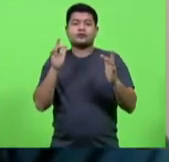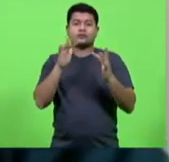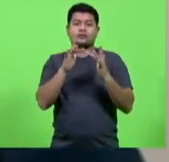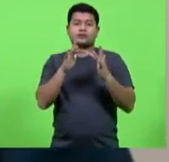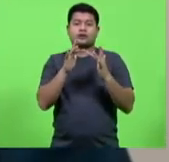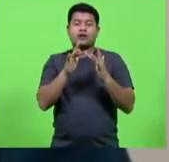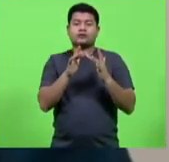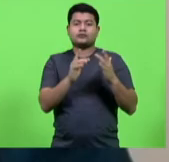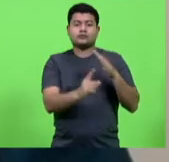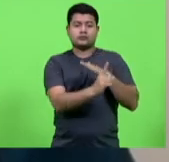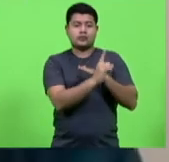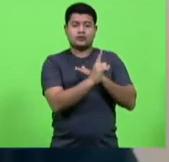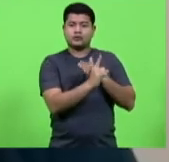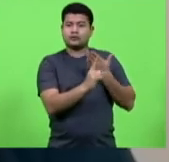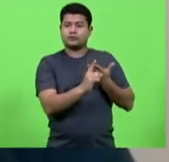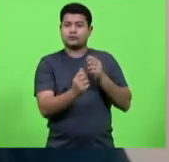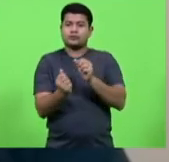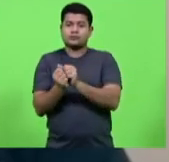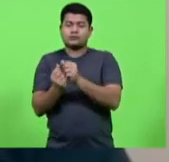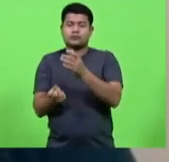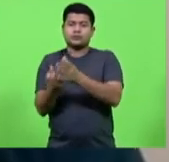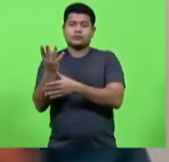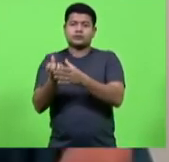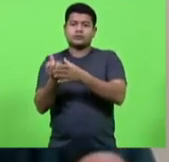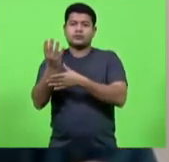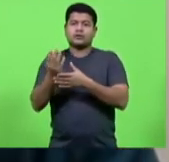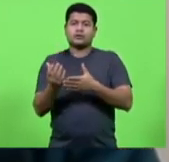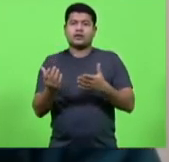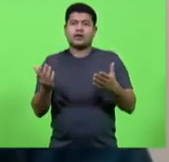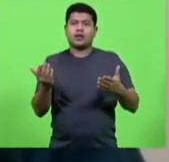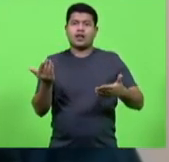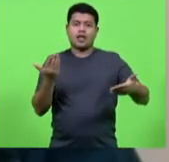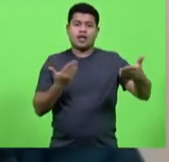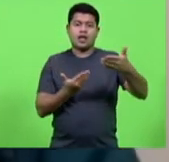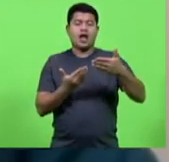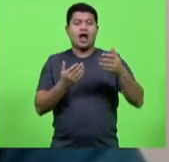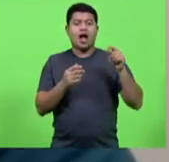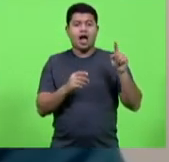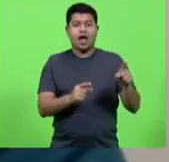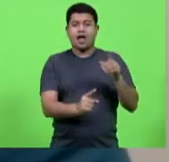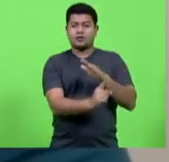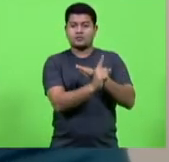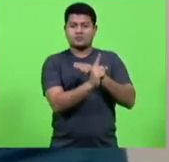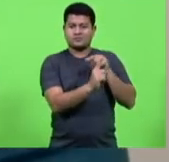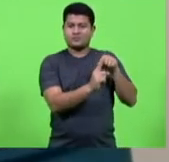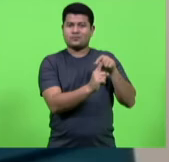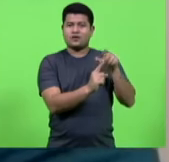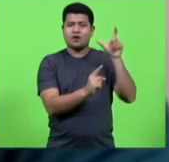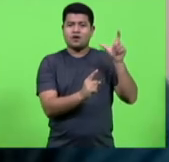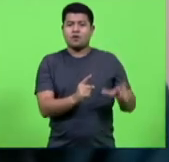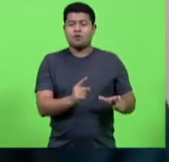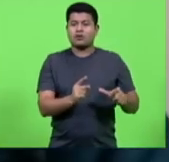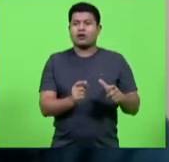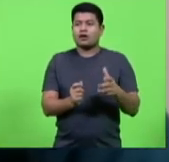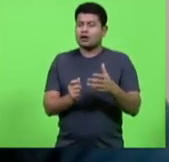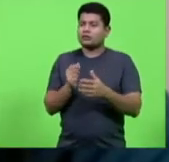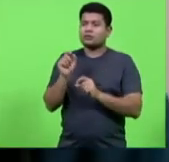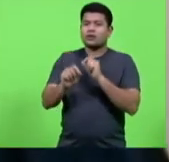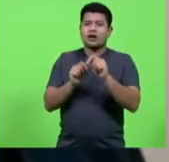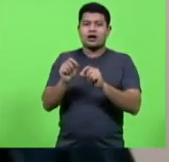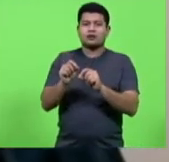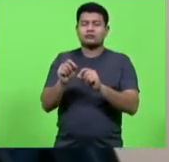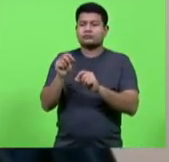do produtor. Nela, o comprador pode escolher um fornecedor para a